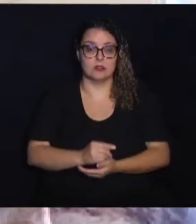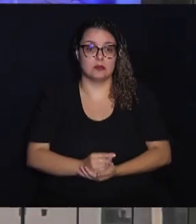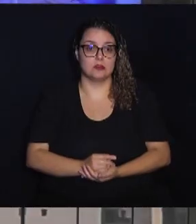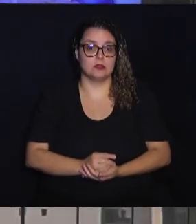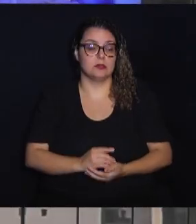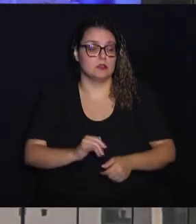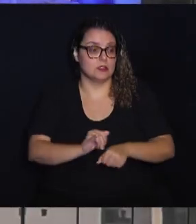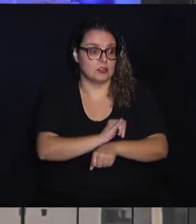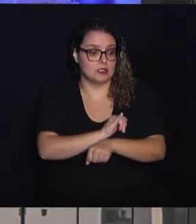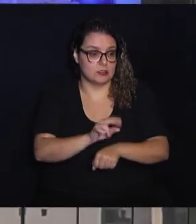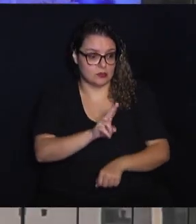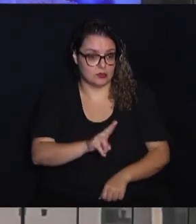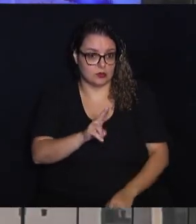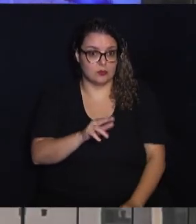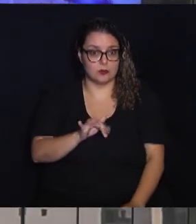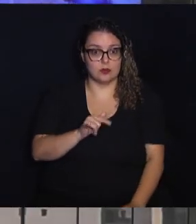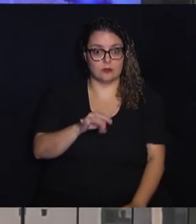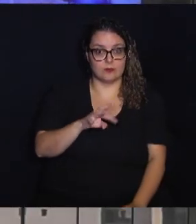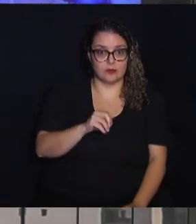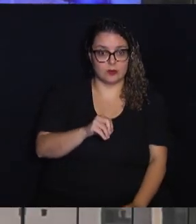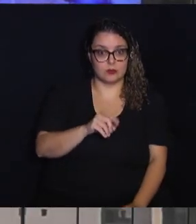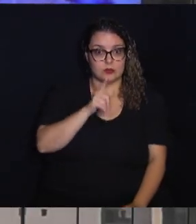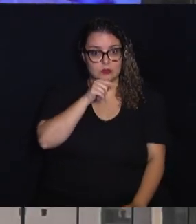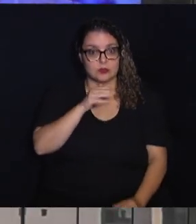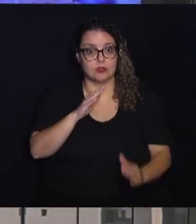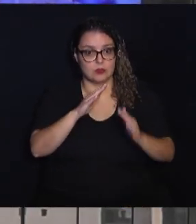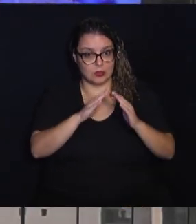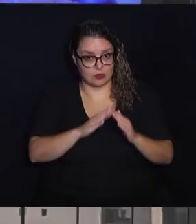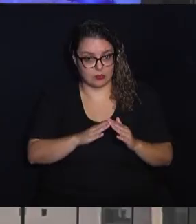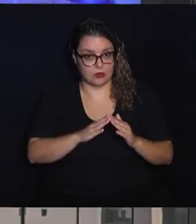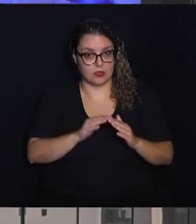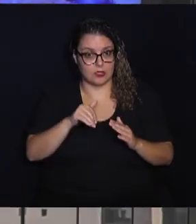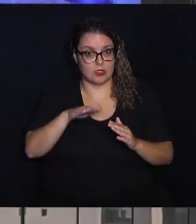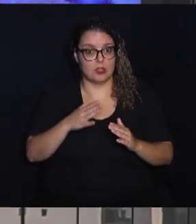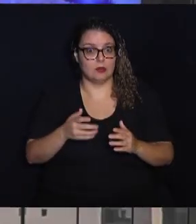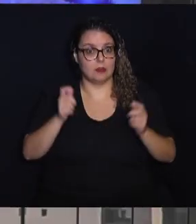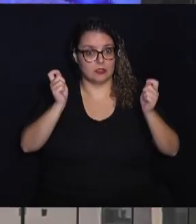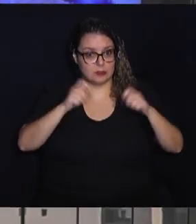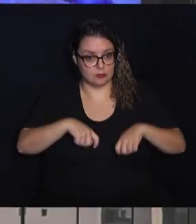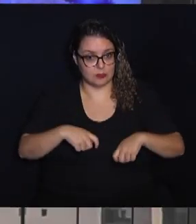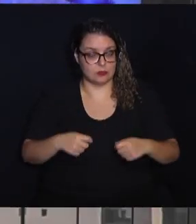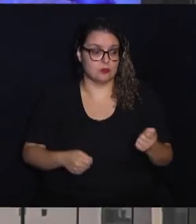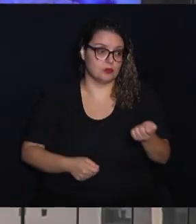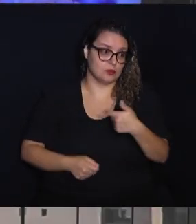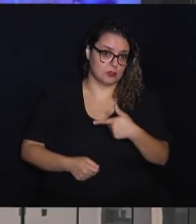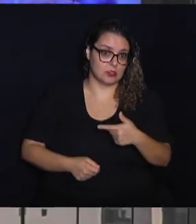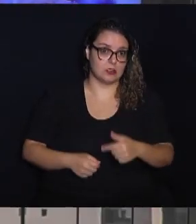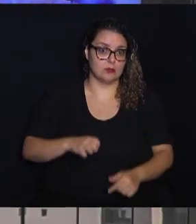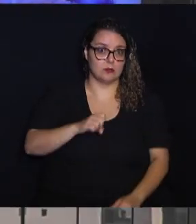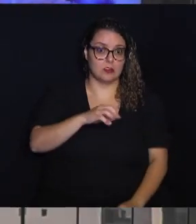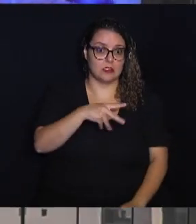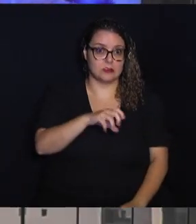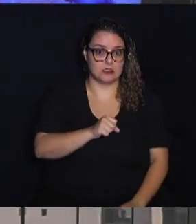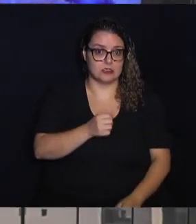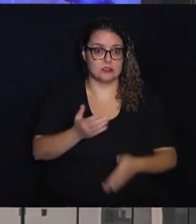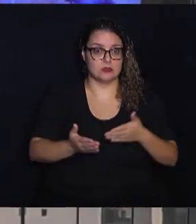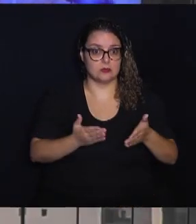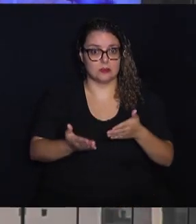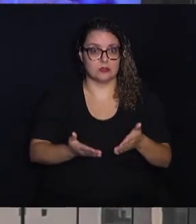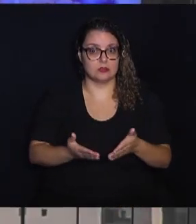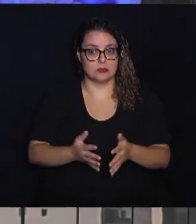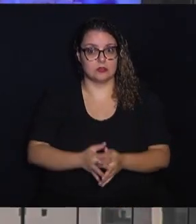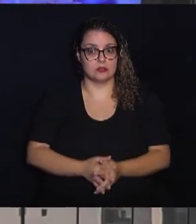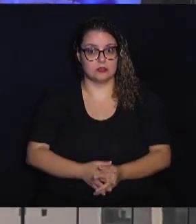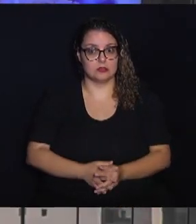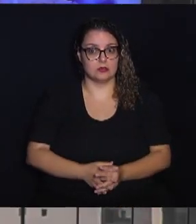E a estratégia que vocês usaram para o filtro de água caseiro, ela é mais potente do que, de repente, numa estação de